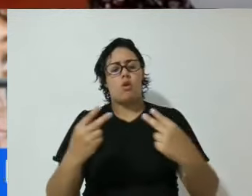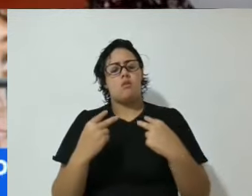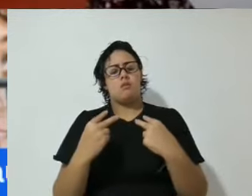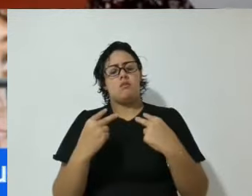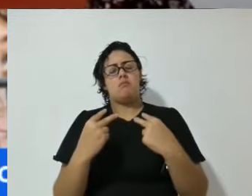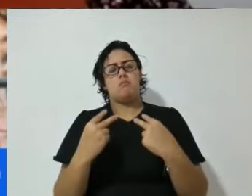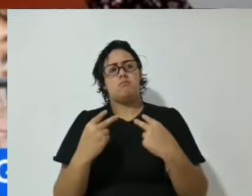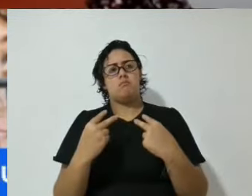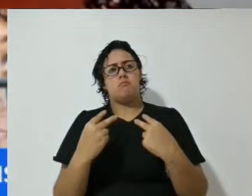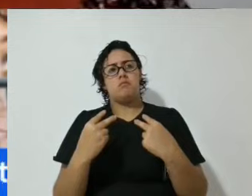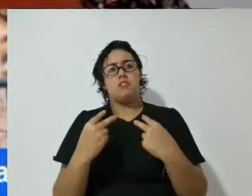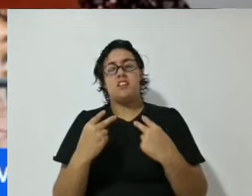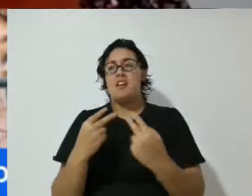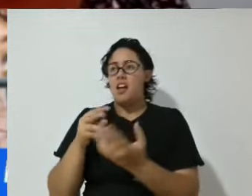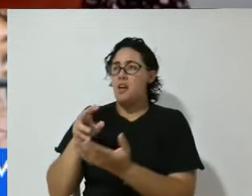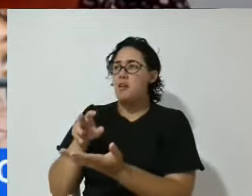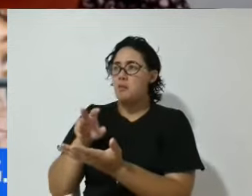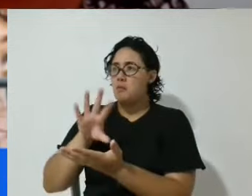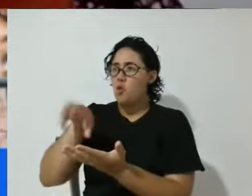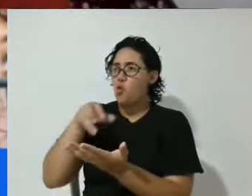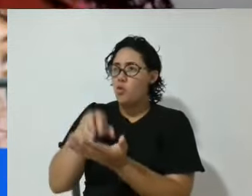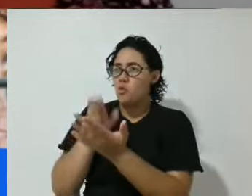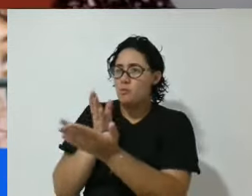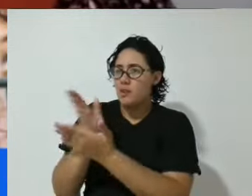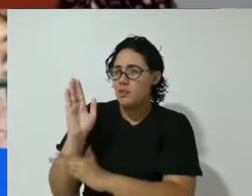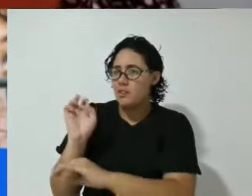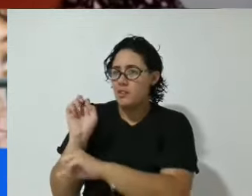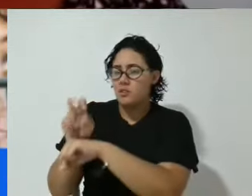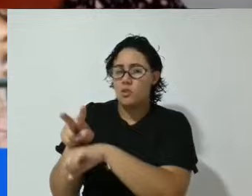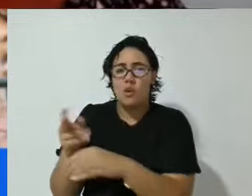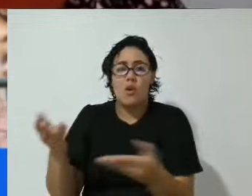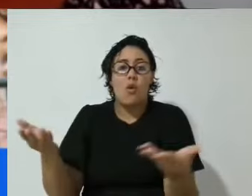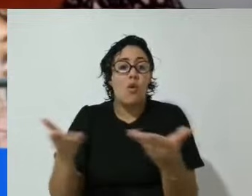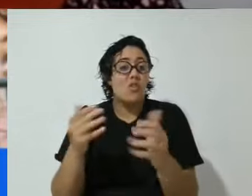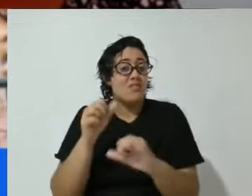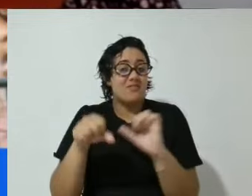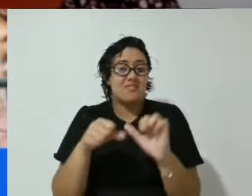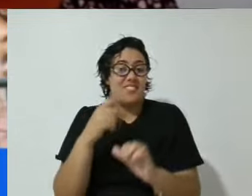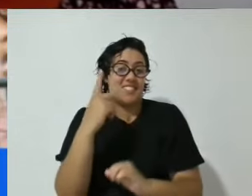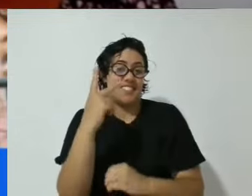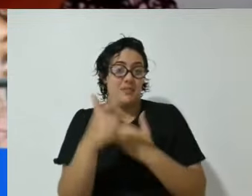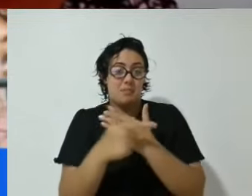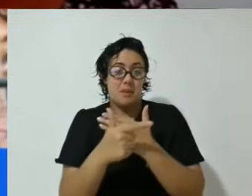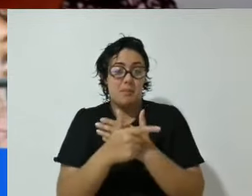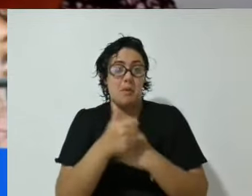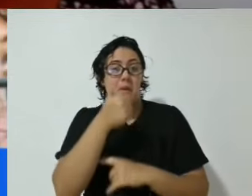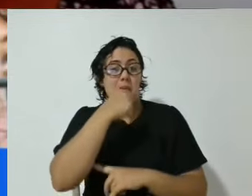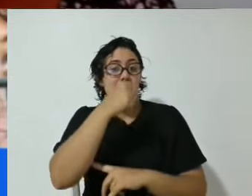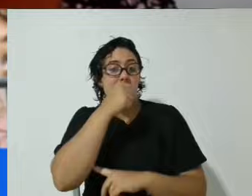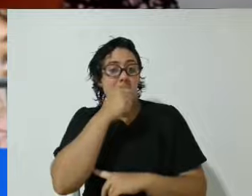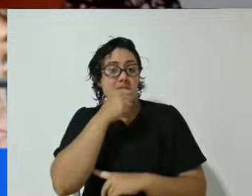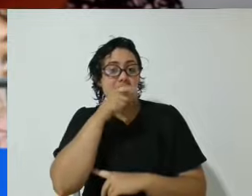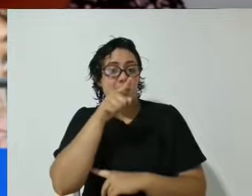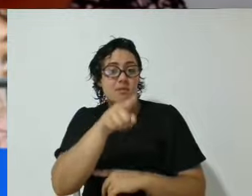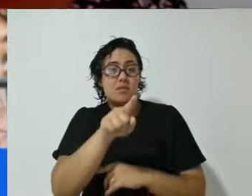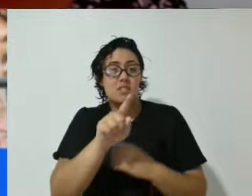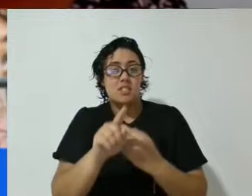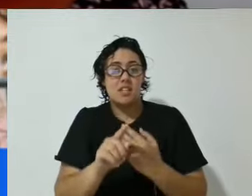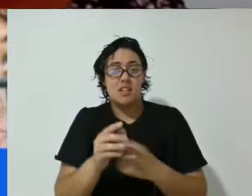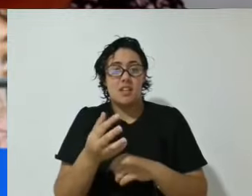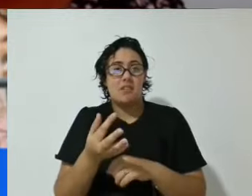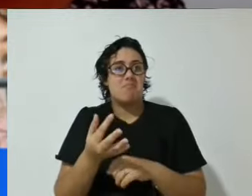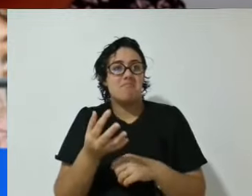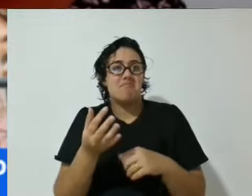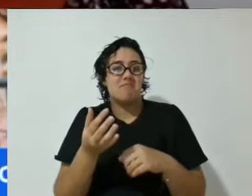aquele concurso lá atrás, e essa Marcela hoje, que é mãe, que está aí, você está de licença maternidade, né? Ainda Ou